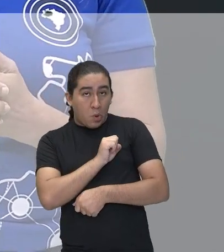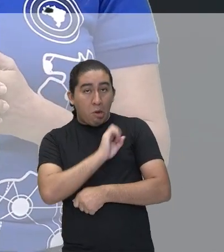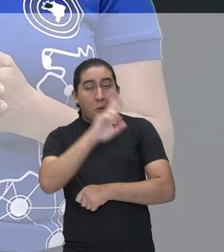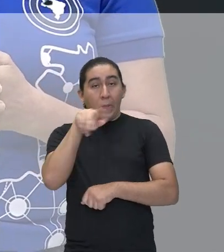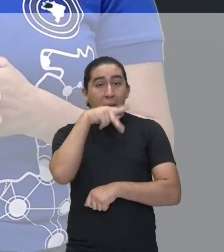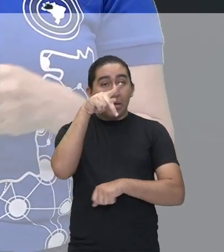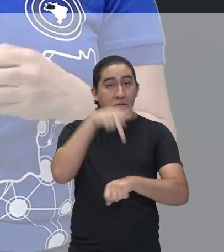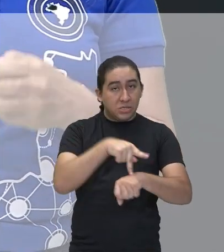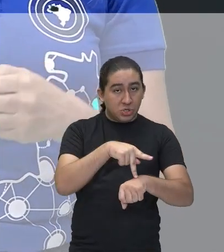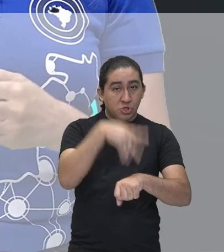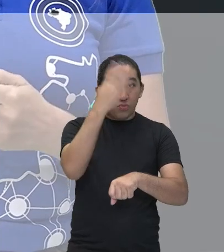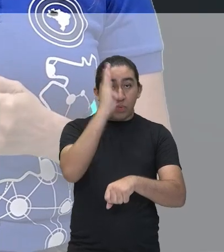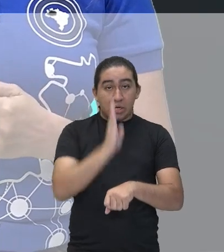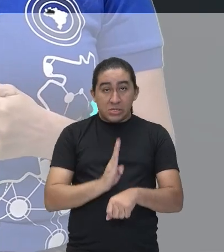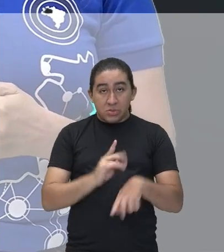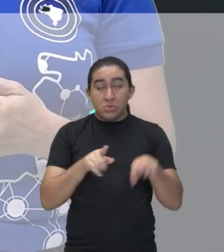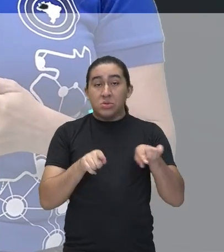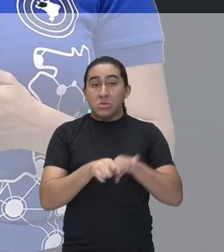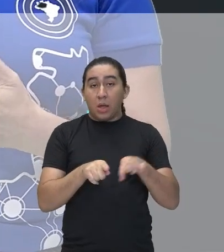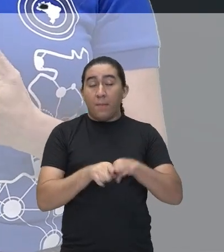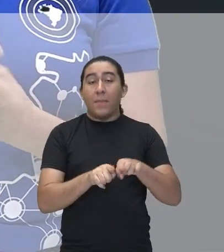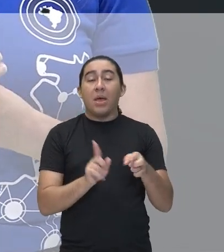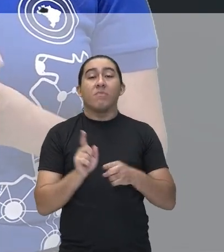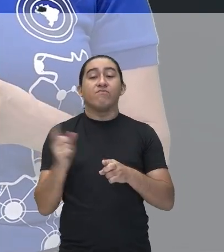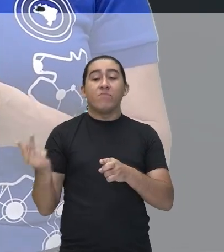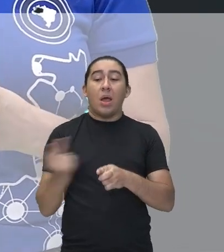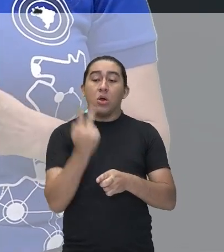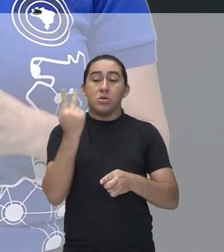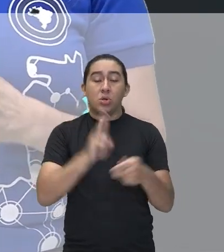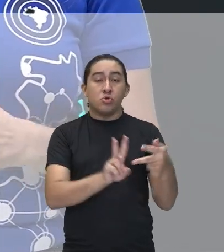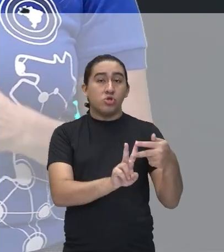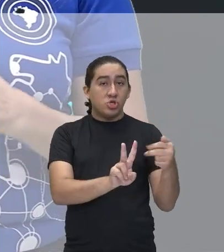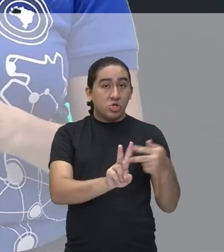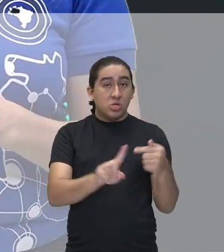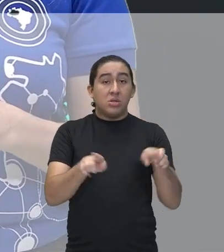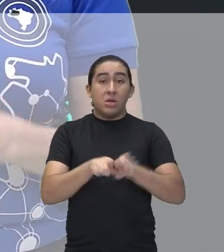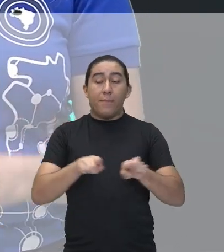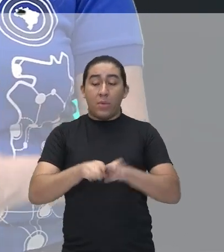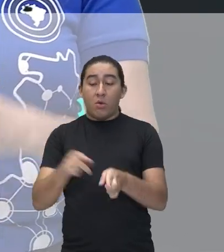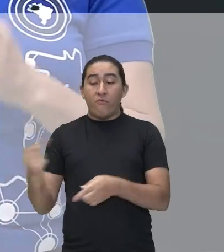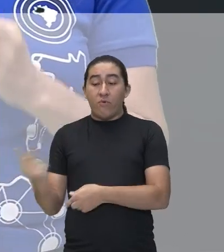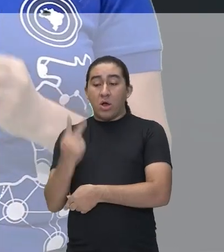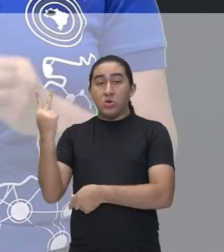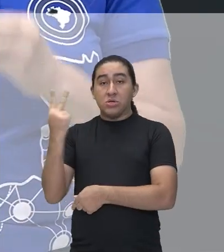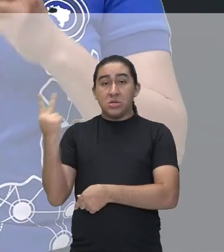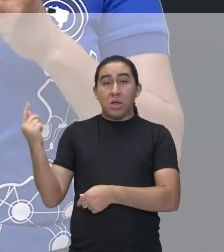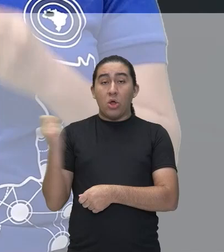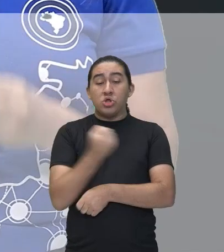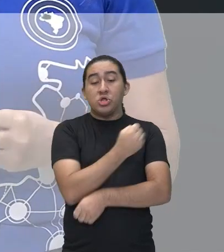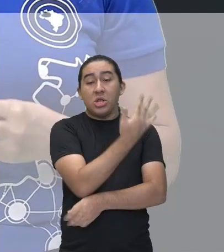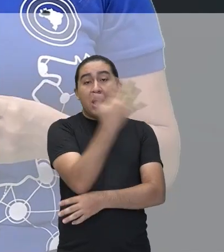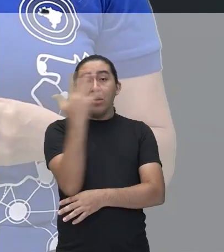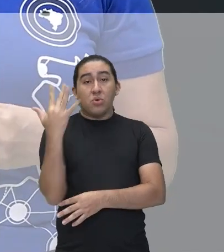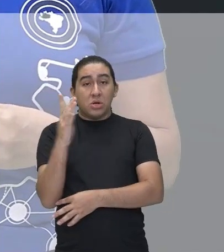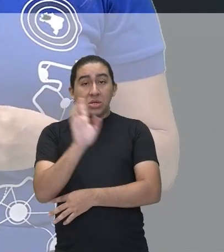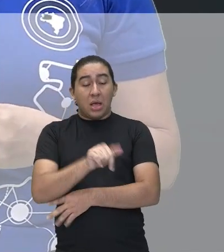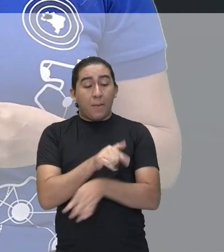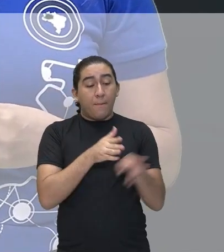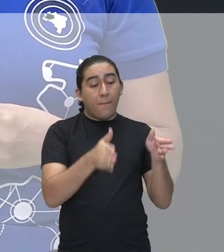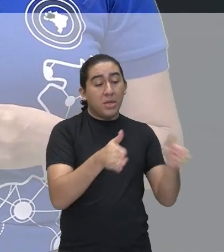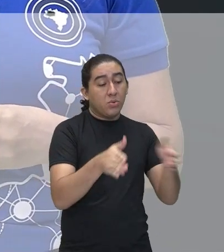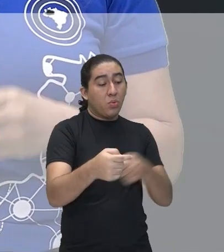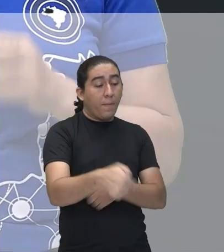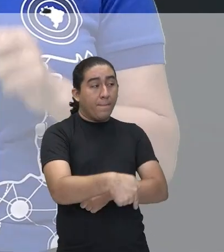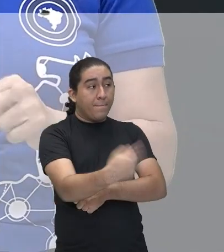ufanista, né? O indianismo e a valorização da natureza, isso na primeira